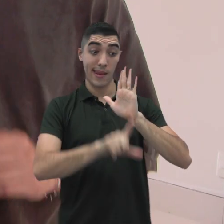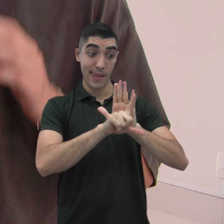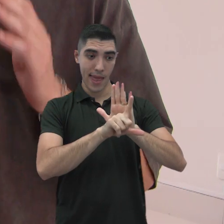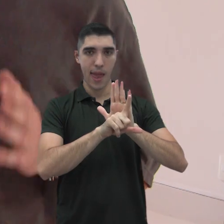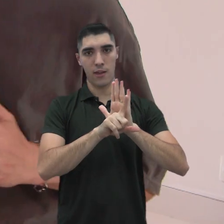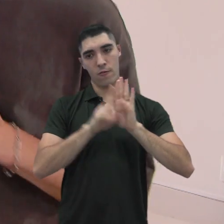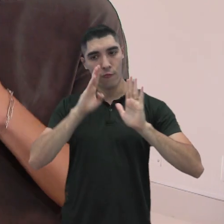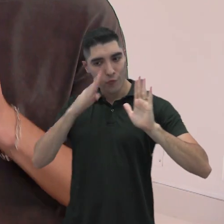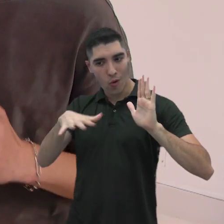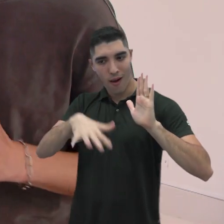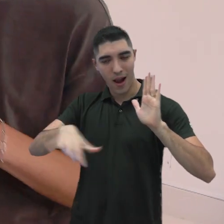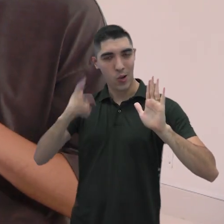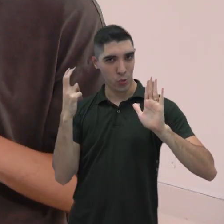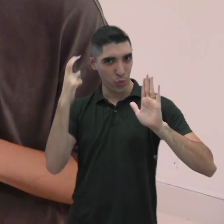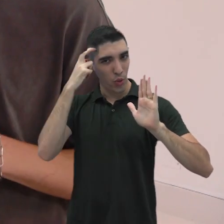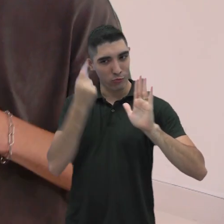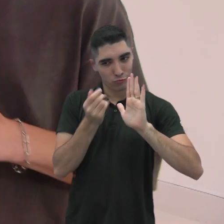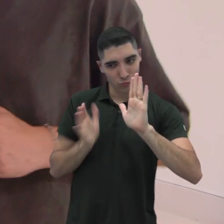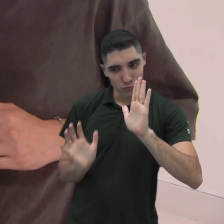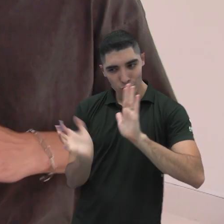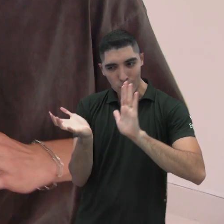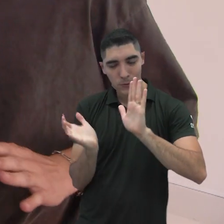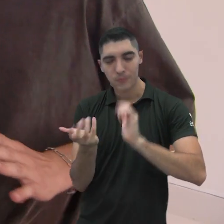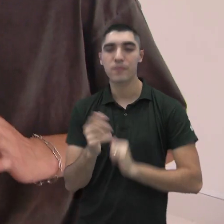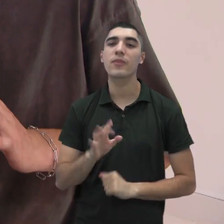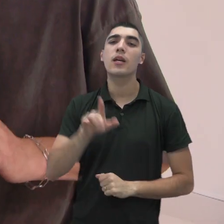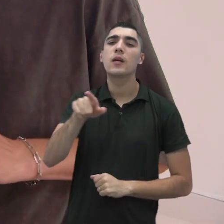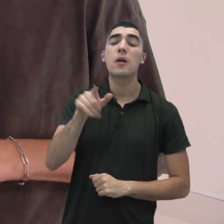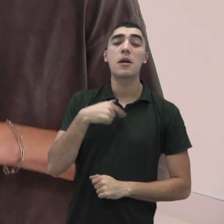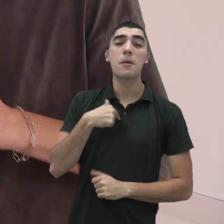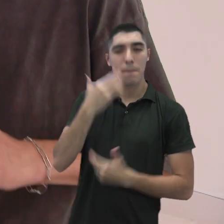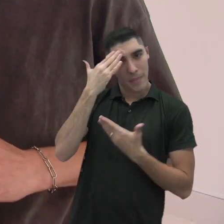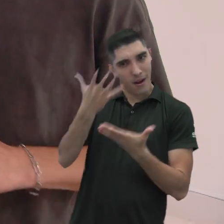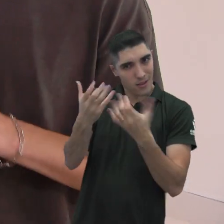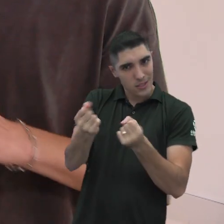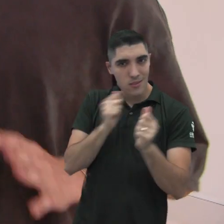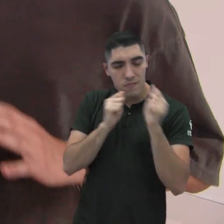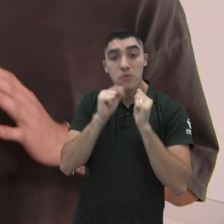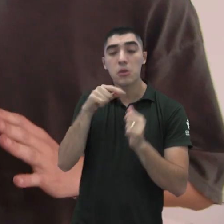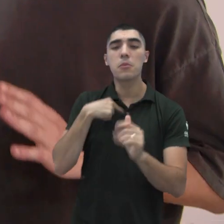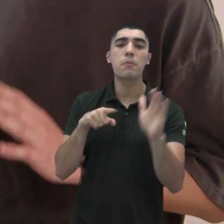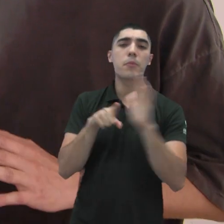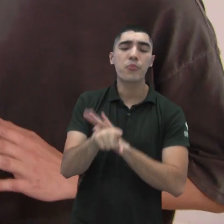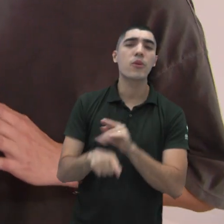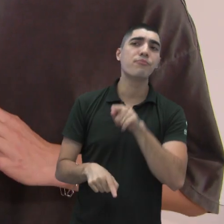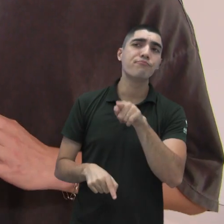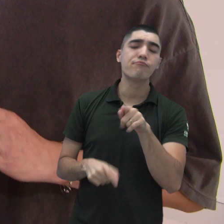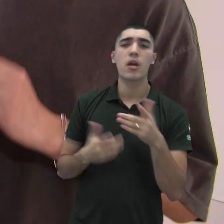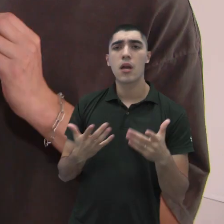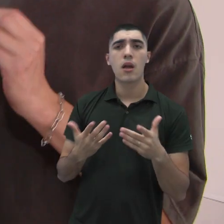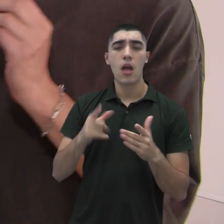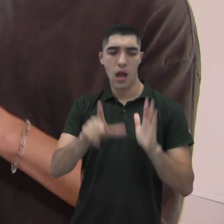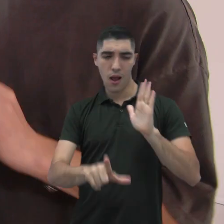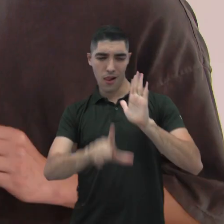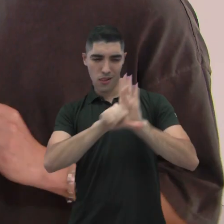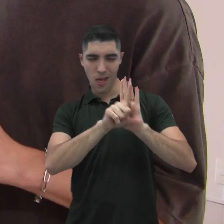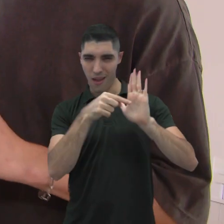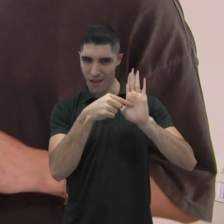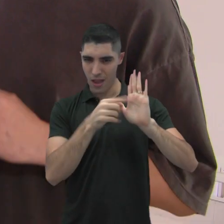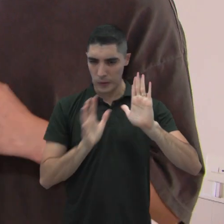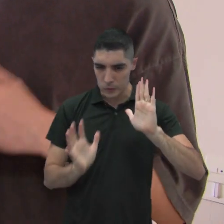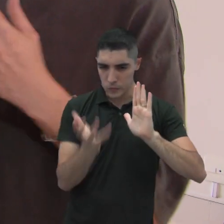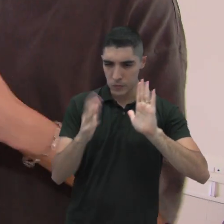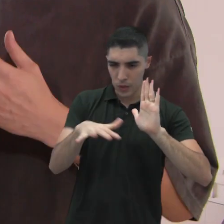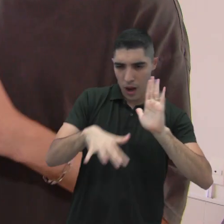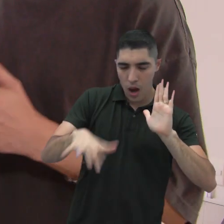cultura. Paula, muito obrigado por ter aceitado o nosso convite. Quero começar perguntando para você o seguinte: qual é a sua proximidade com as leis de incentivo